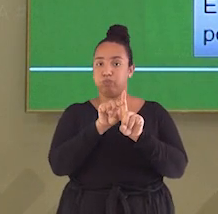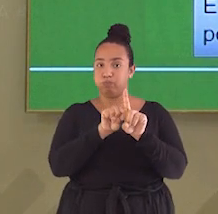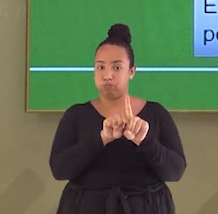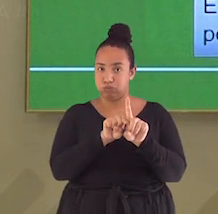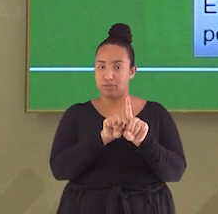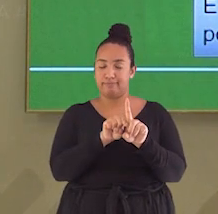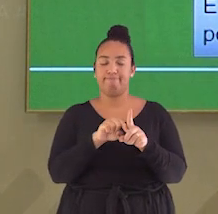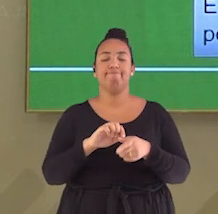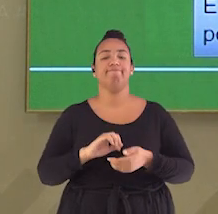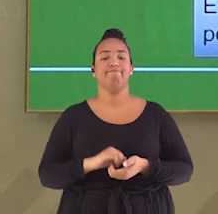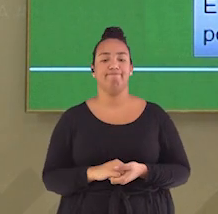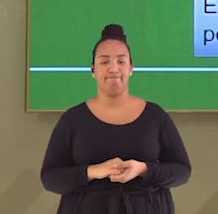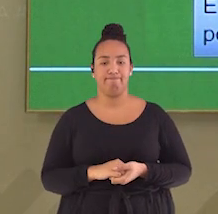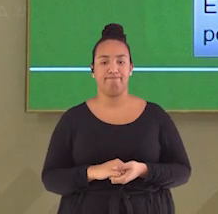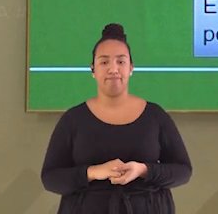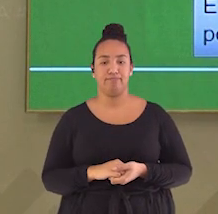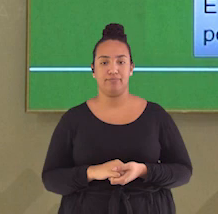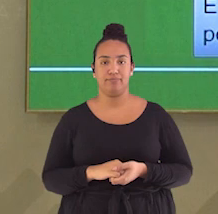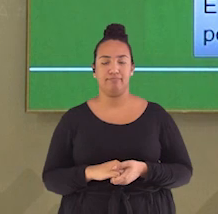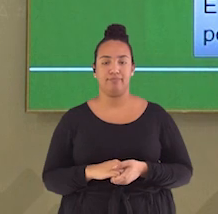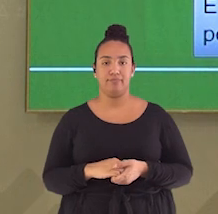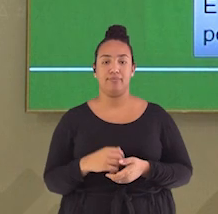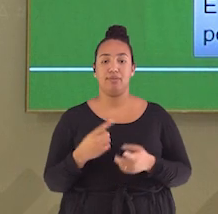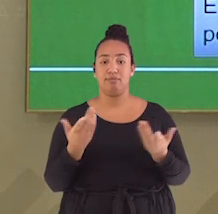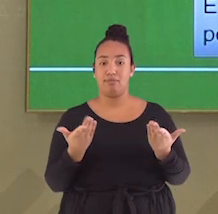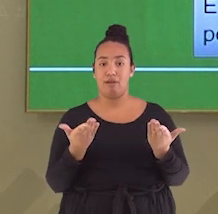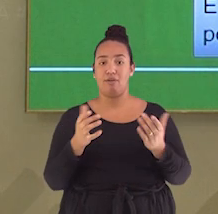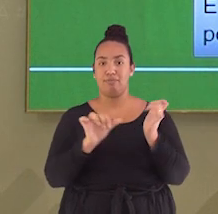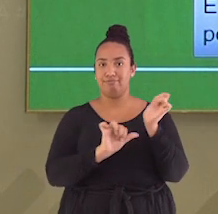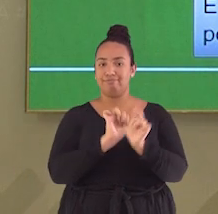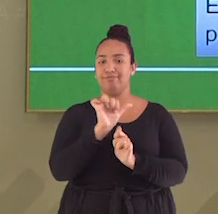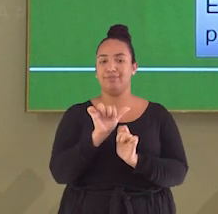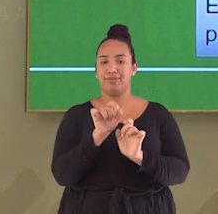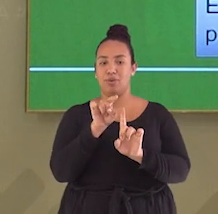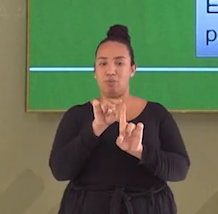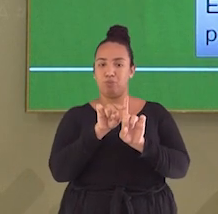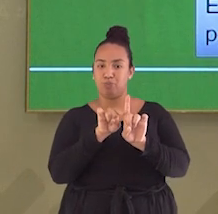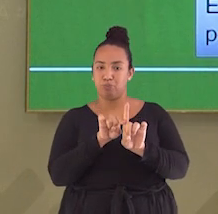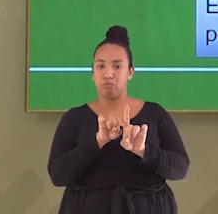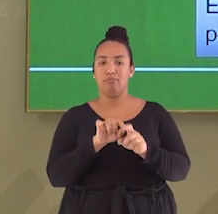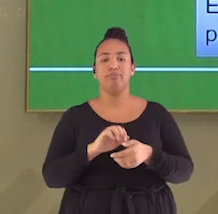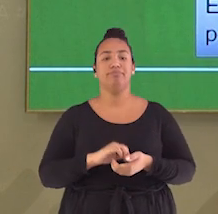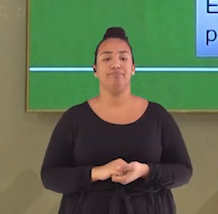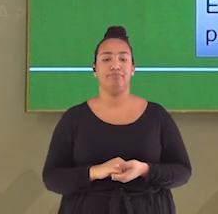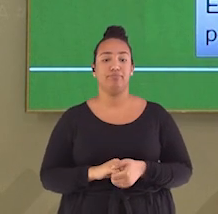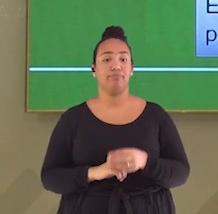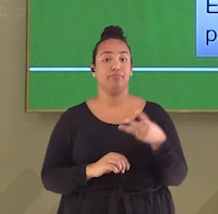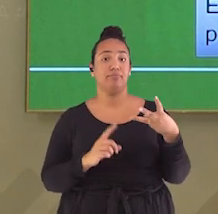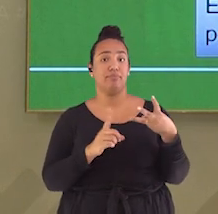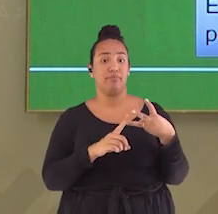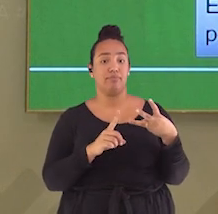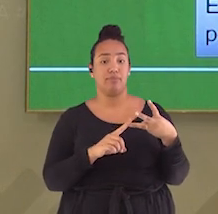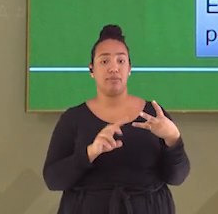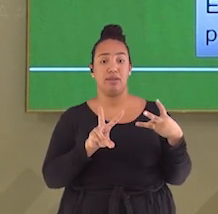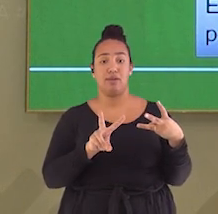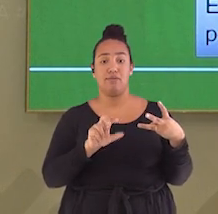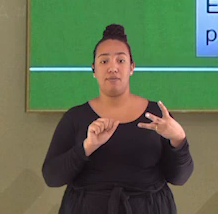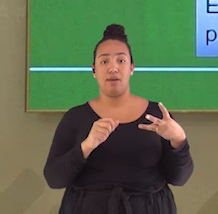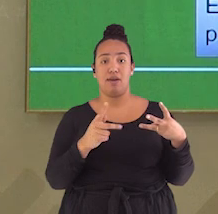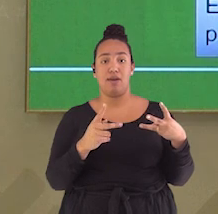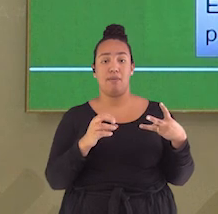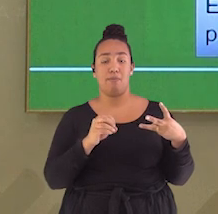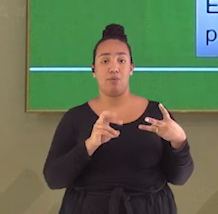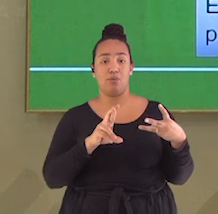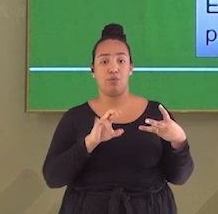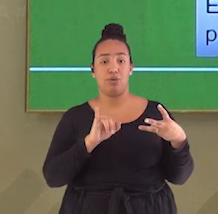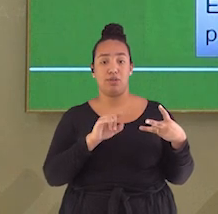resfriamento decorrente da diminuição da temperatura. E aqui temos a vaporização.